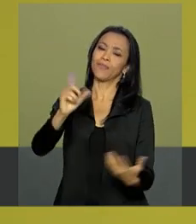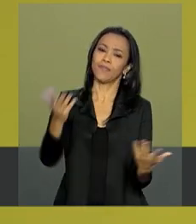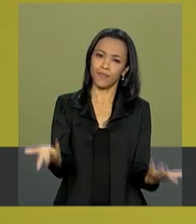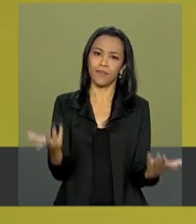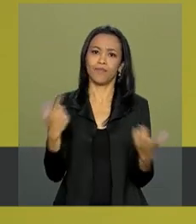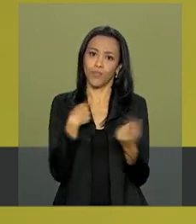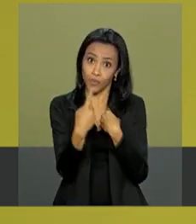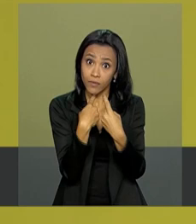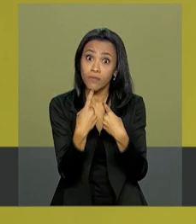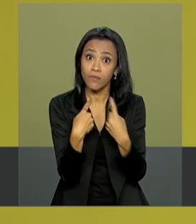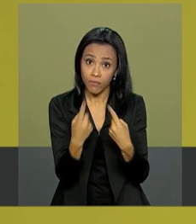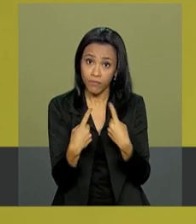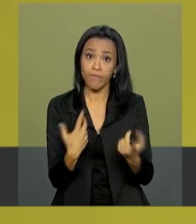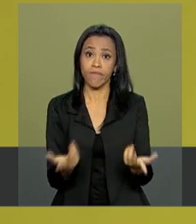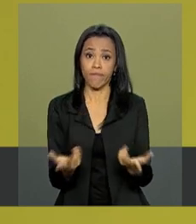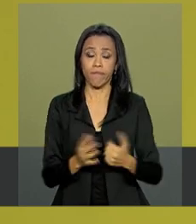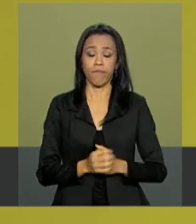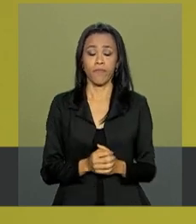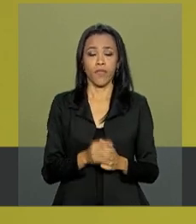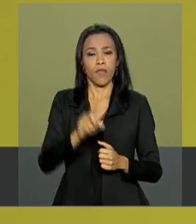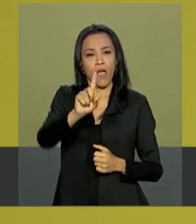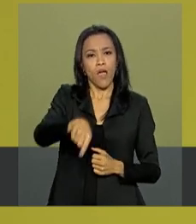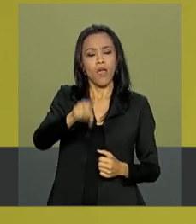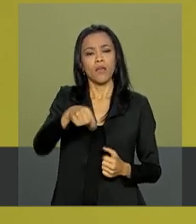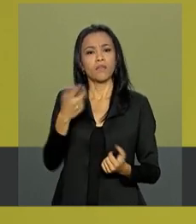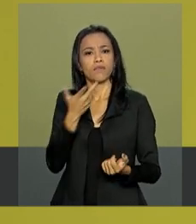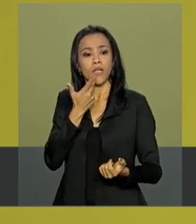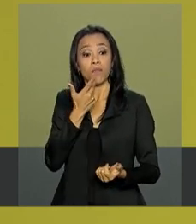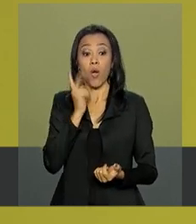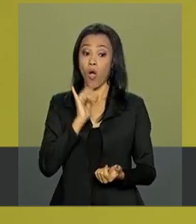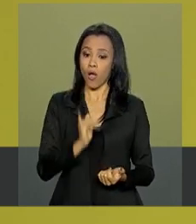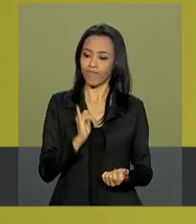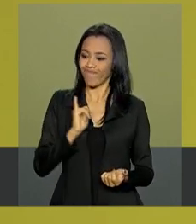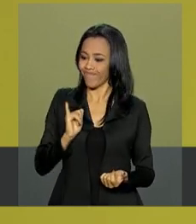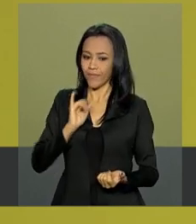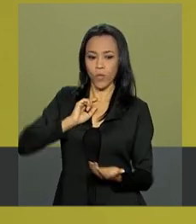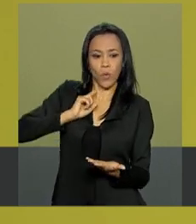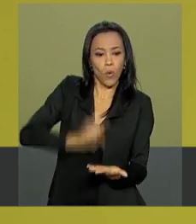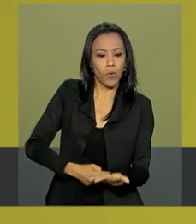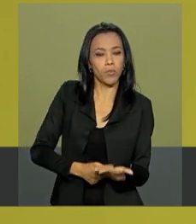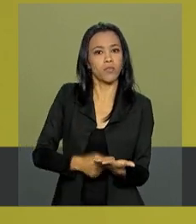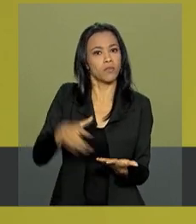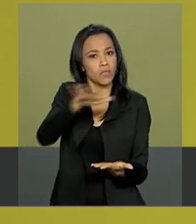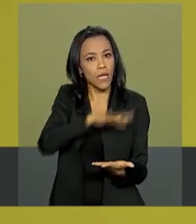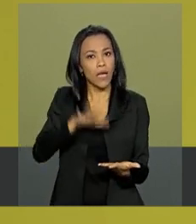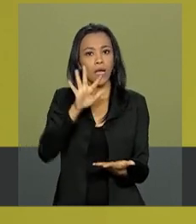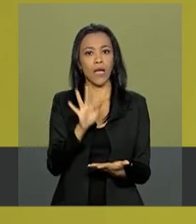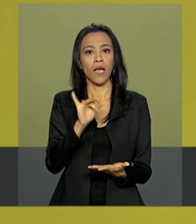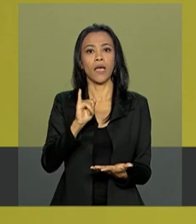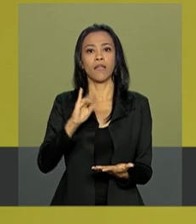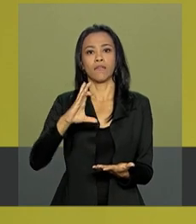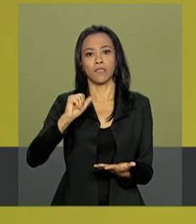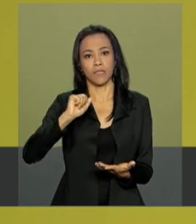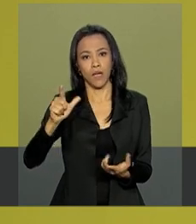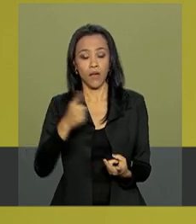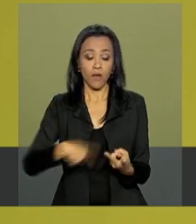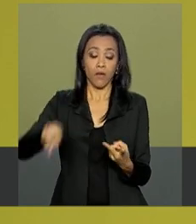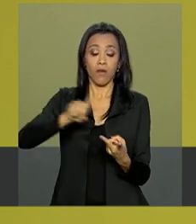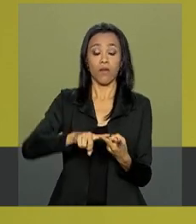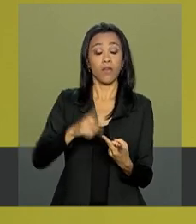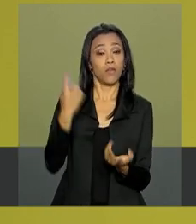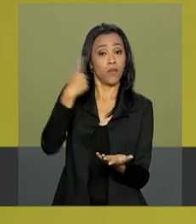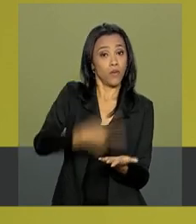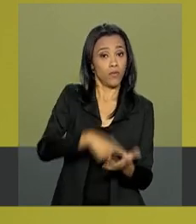nós firmamos a tese, né, da responsabilidade fiscal ao lado da responsabilidade social.